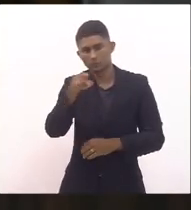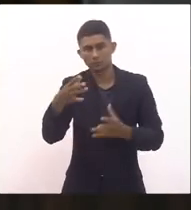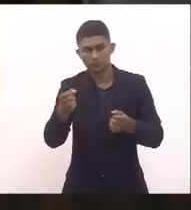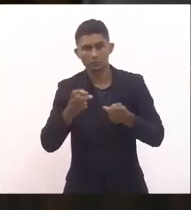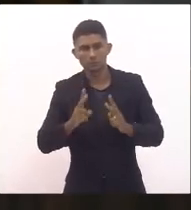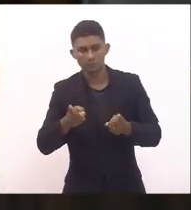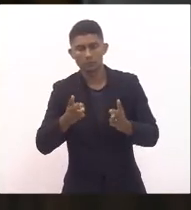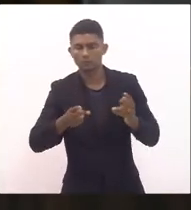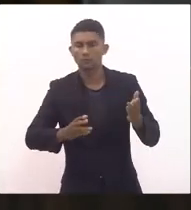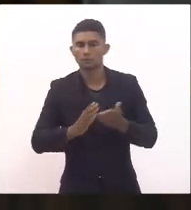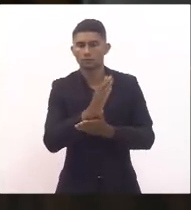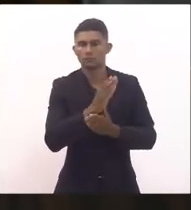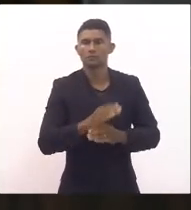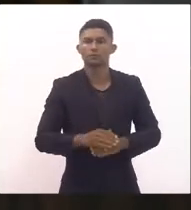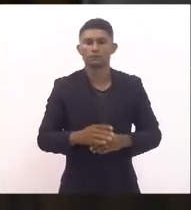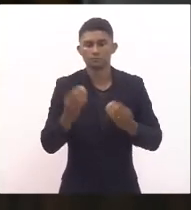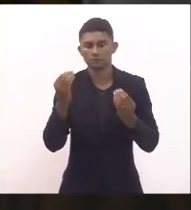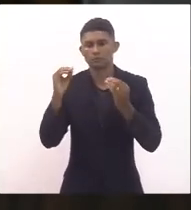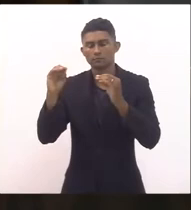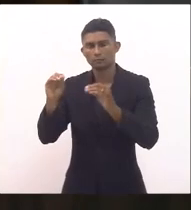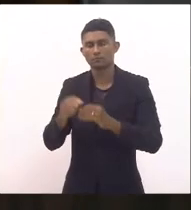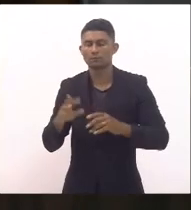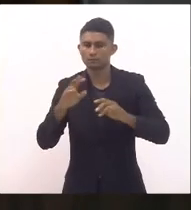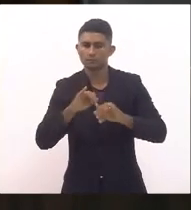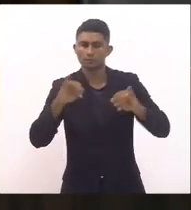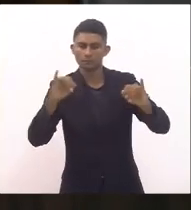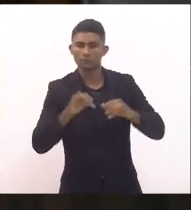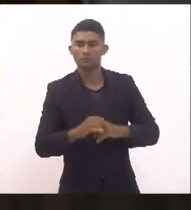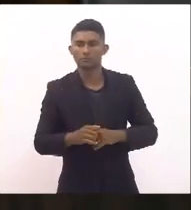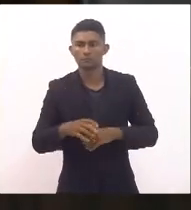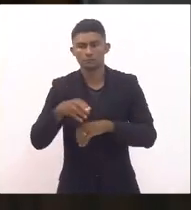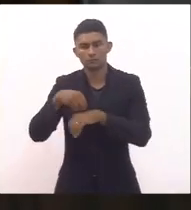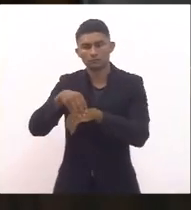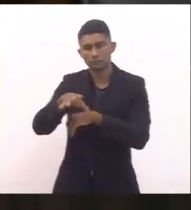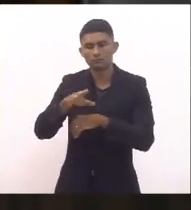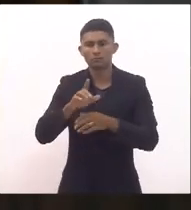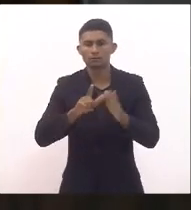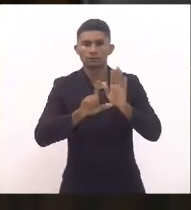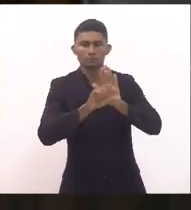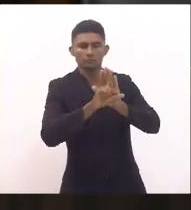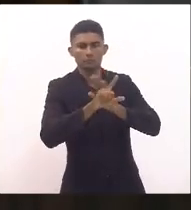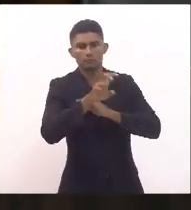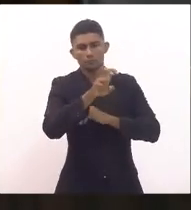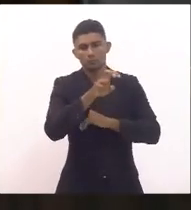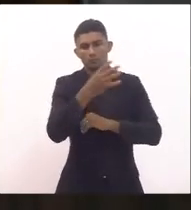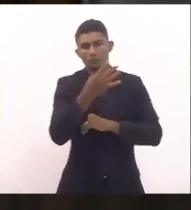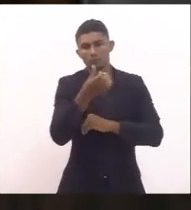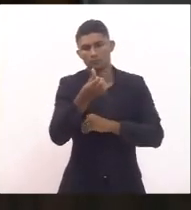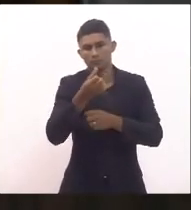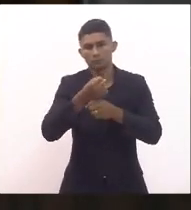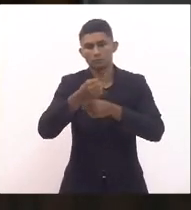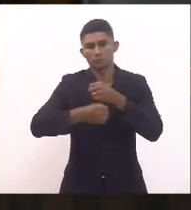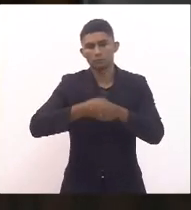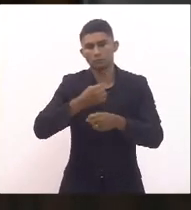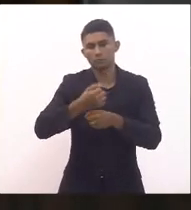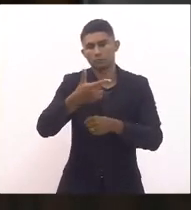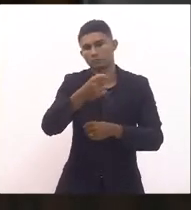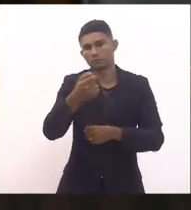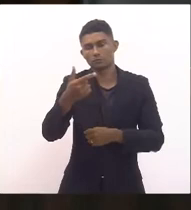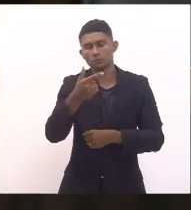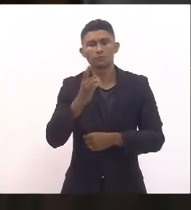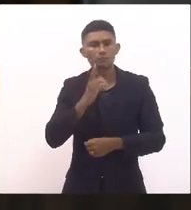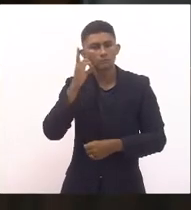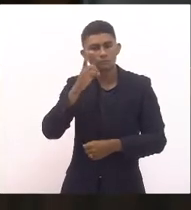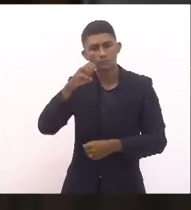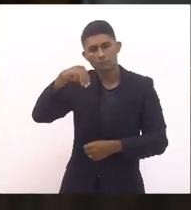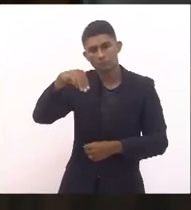estão, aprovado. Vai a promulgação. Anuncio indicação legislativa número 546 de 22, de autoria do deputado Marcelo